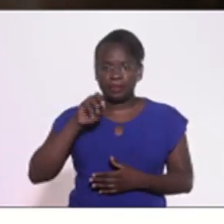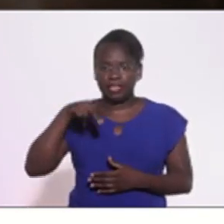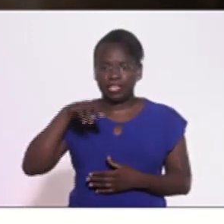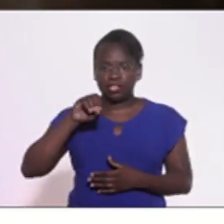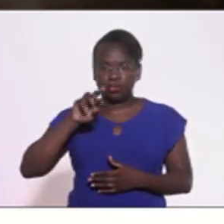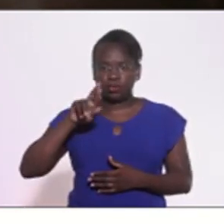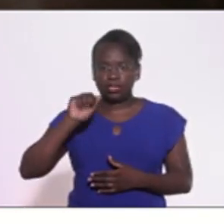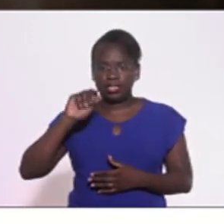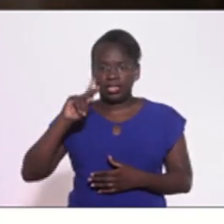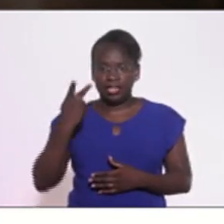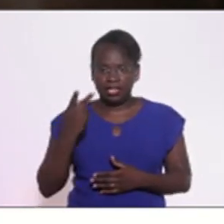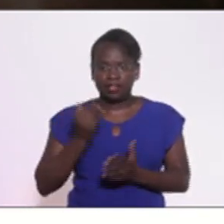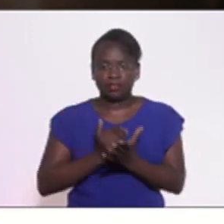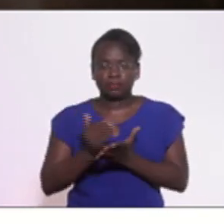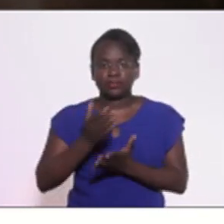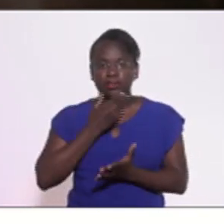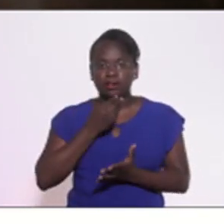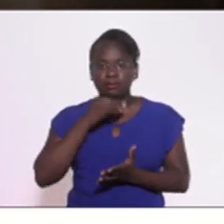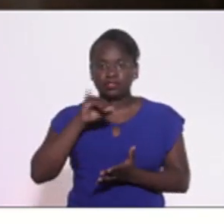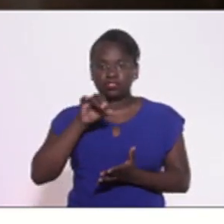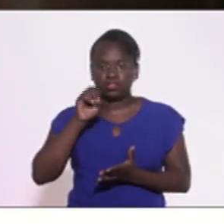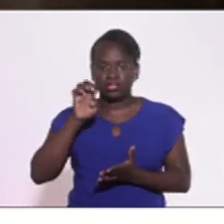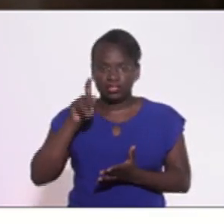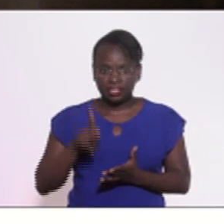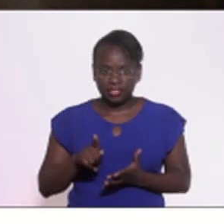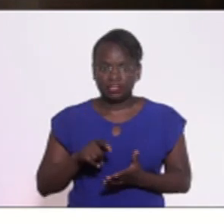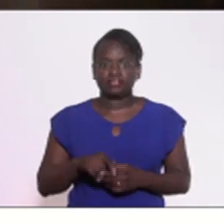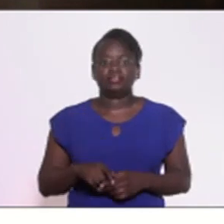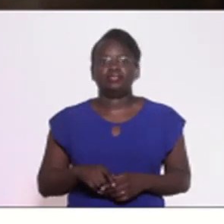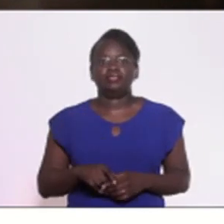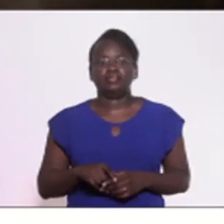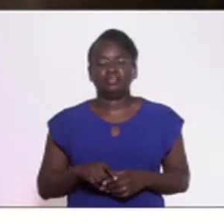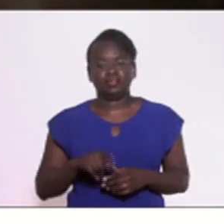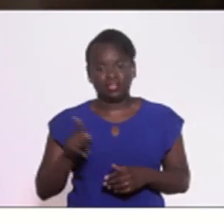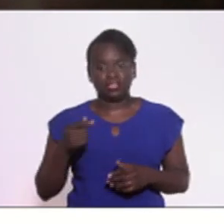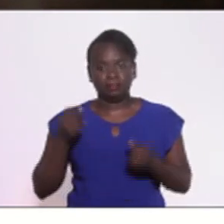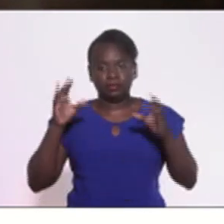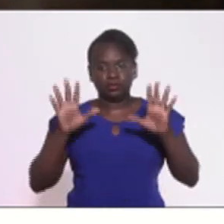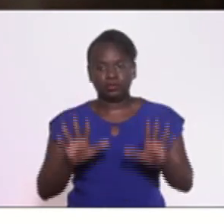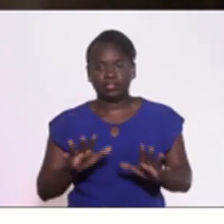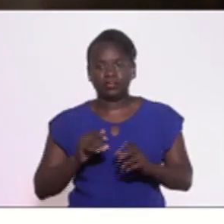José Gomlewski, Zichrono Levrachá, que a sua alma seja abençoada,